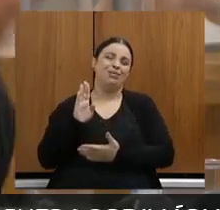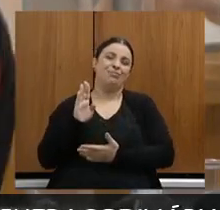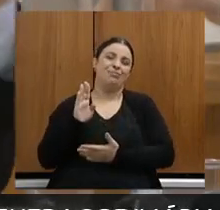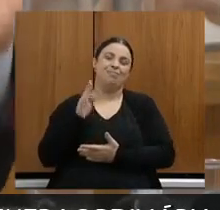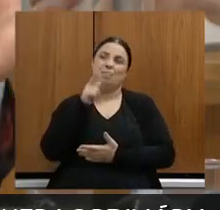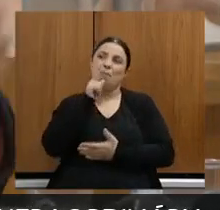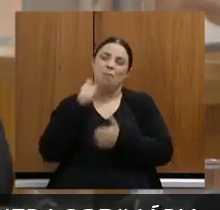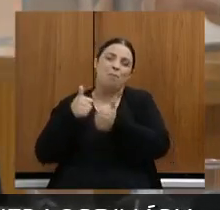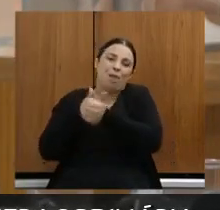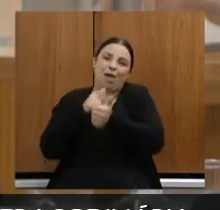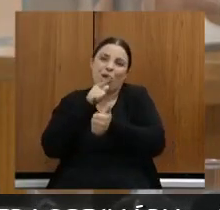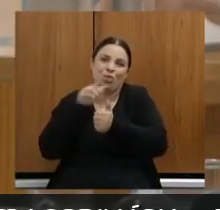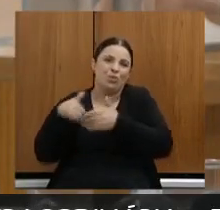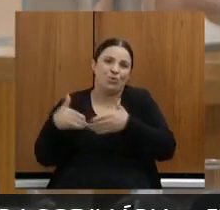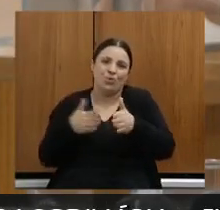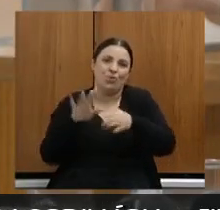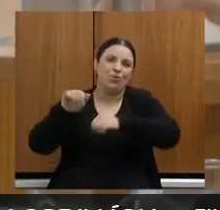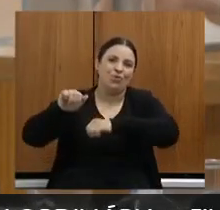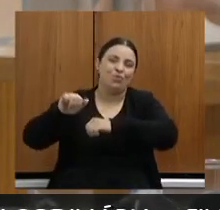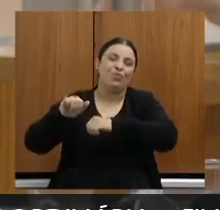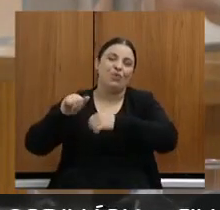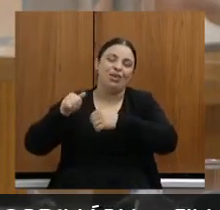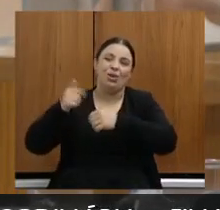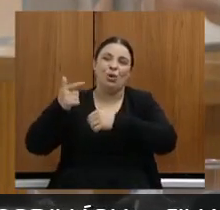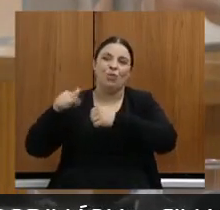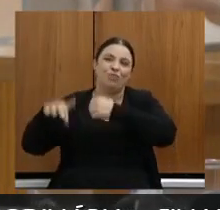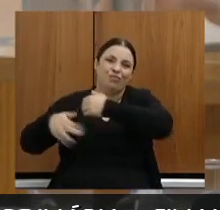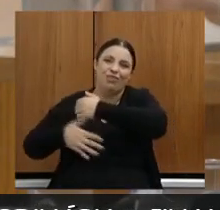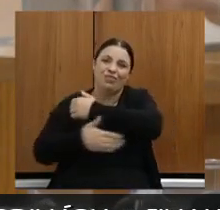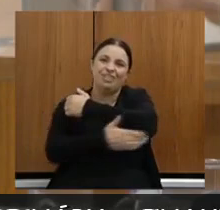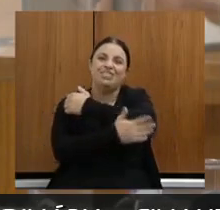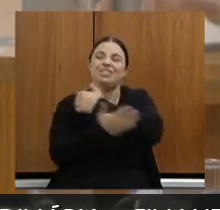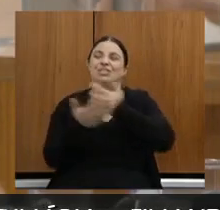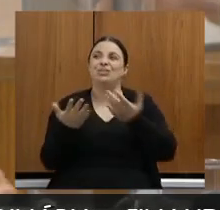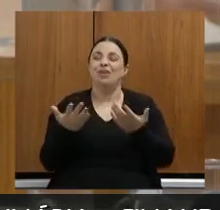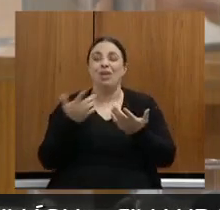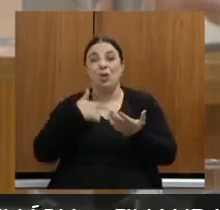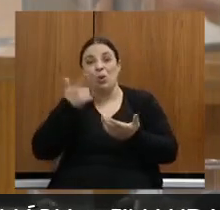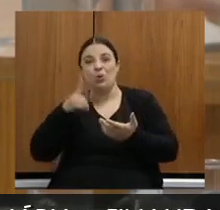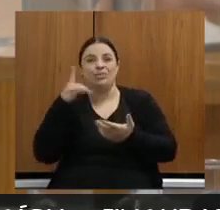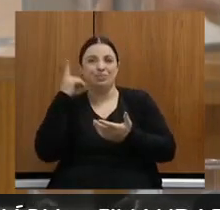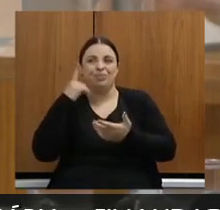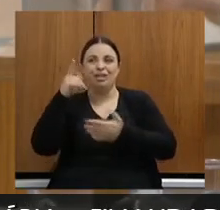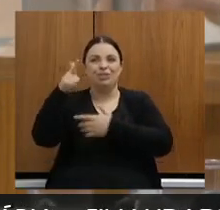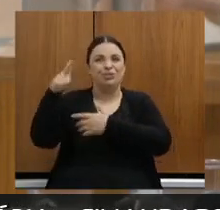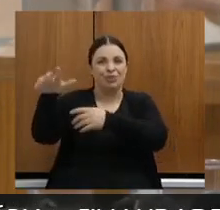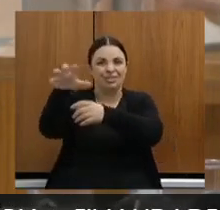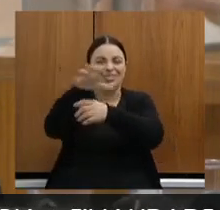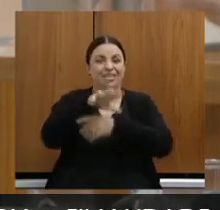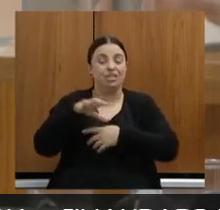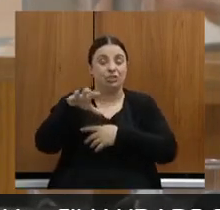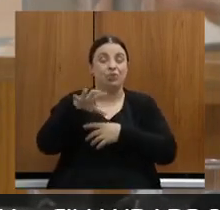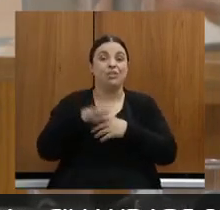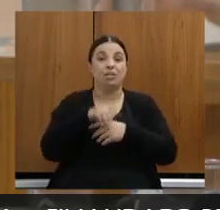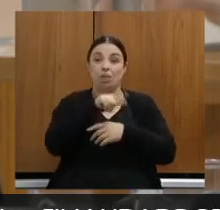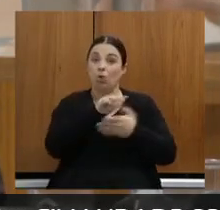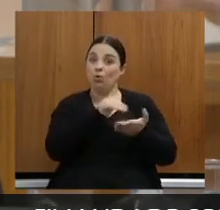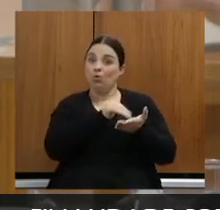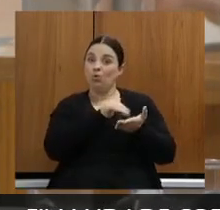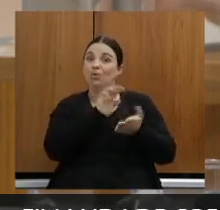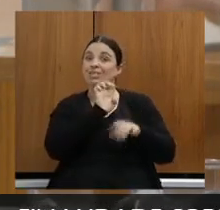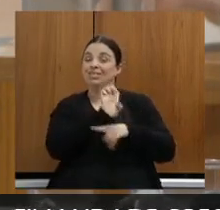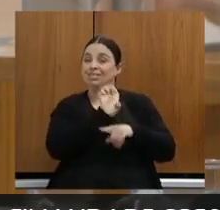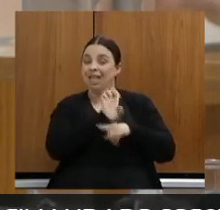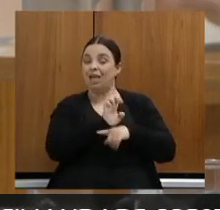cidade de Januária aqui ouvir os demais Deputados de outras regiões ou seja o estado por meio da Agricultura por meio do